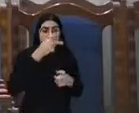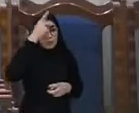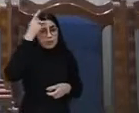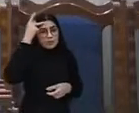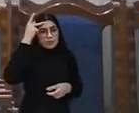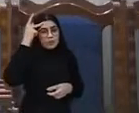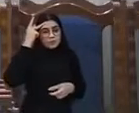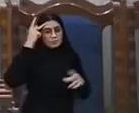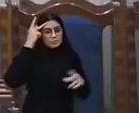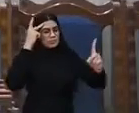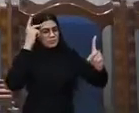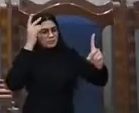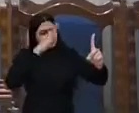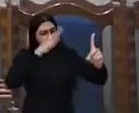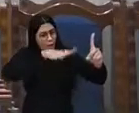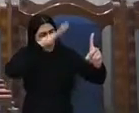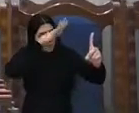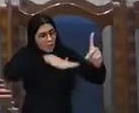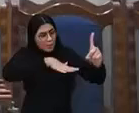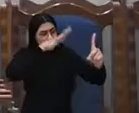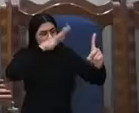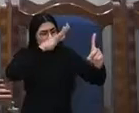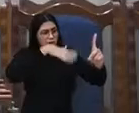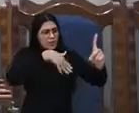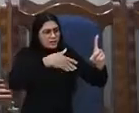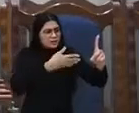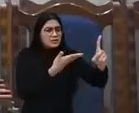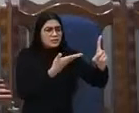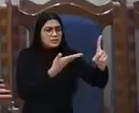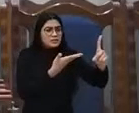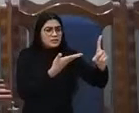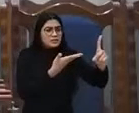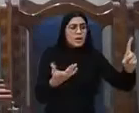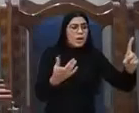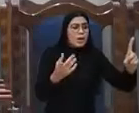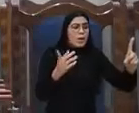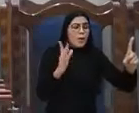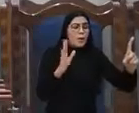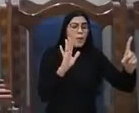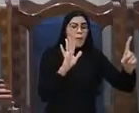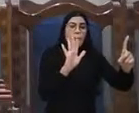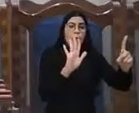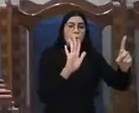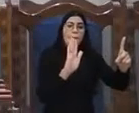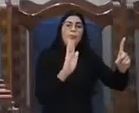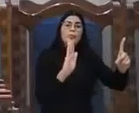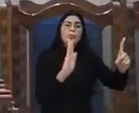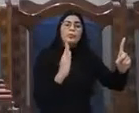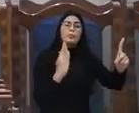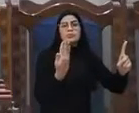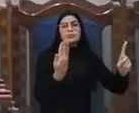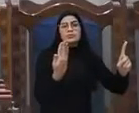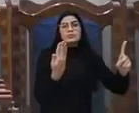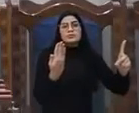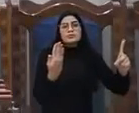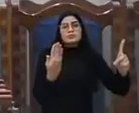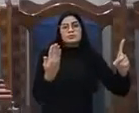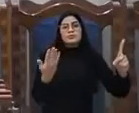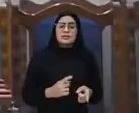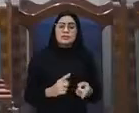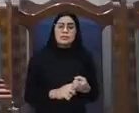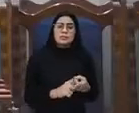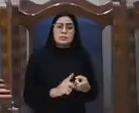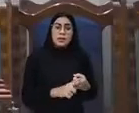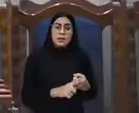que não vê, que não anda, que não fala, que não se move. Muito mais adorar a um Deus do mal, a um Deus